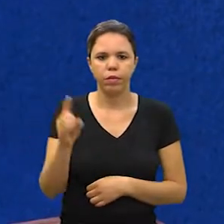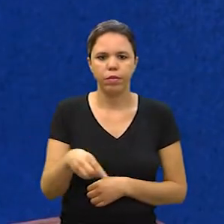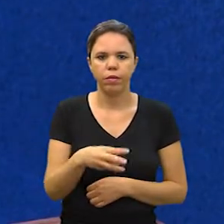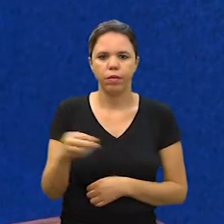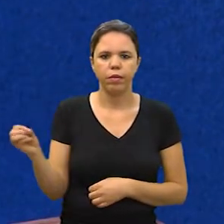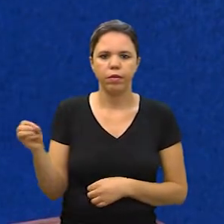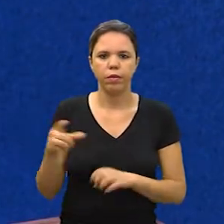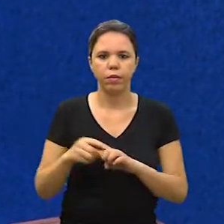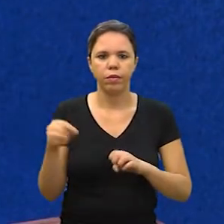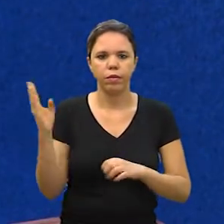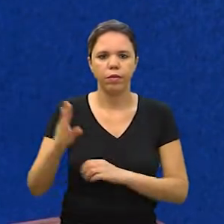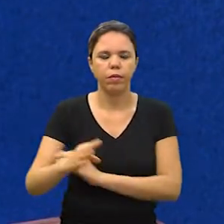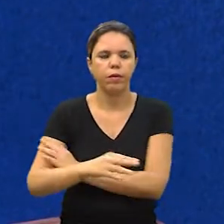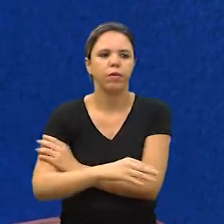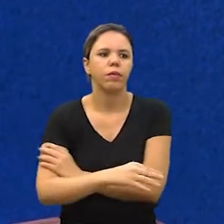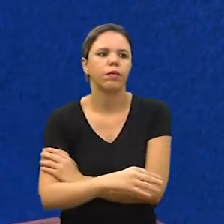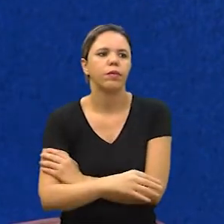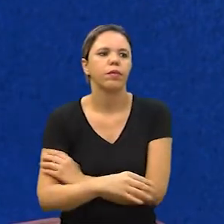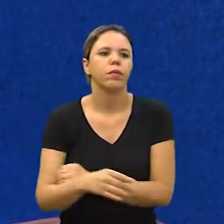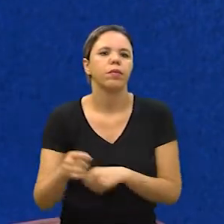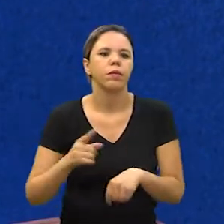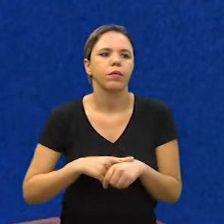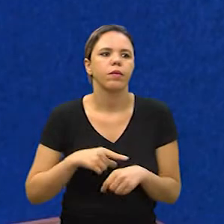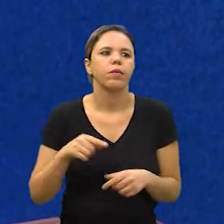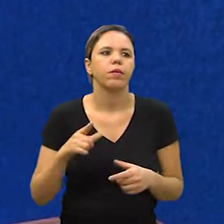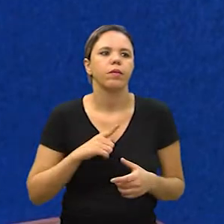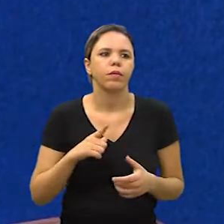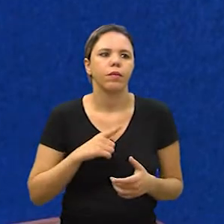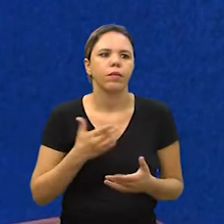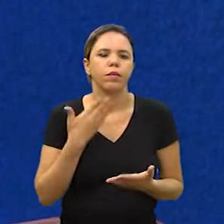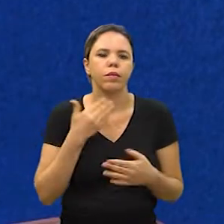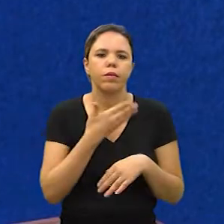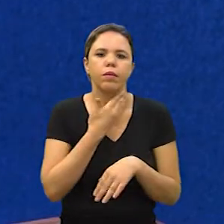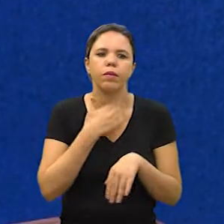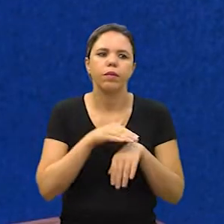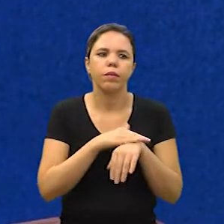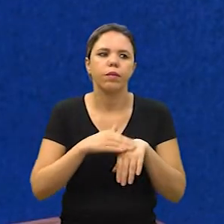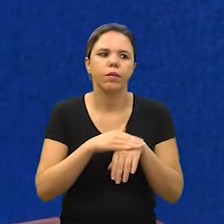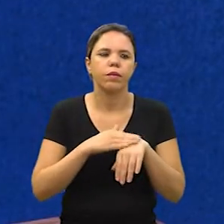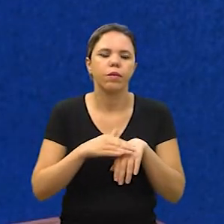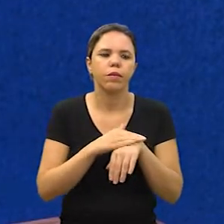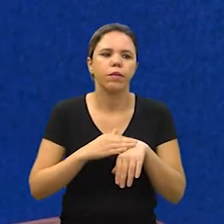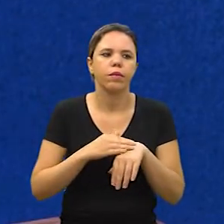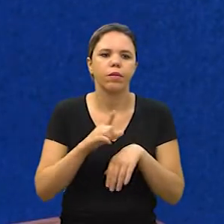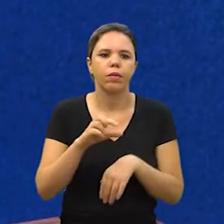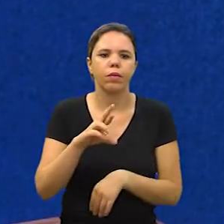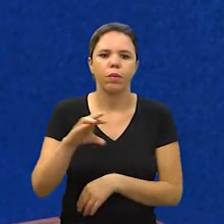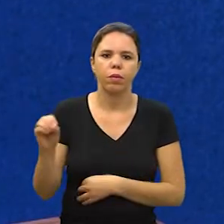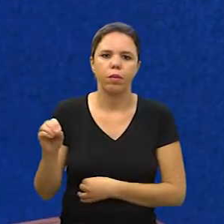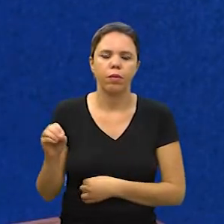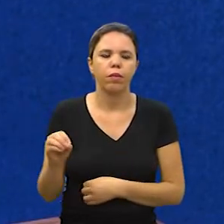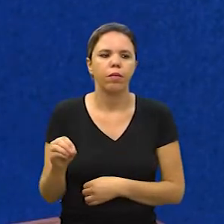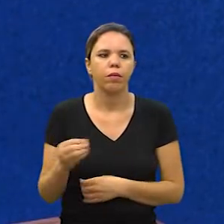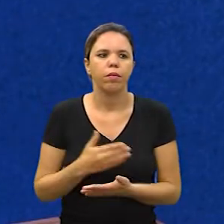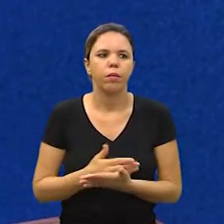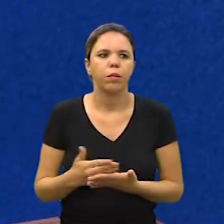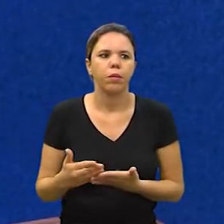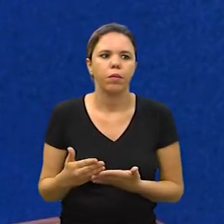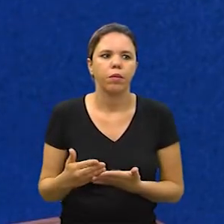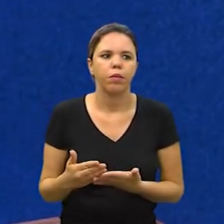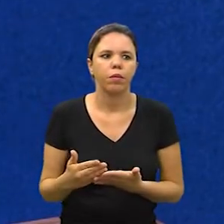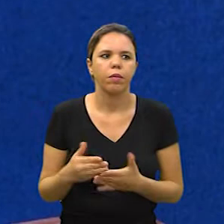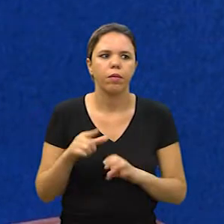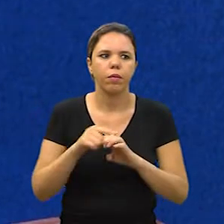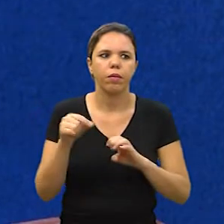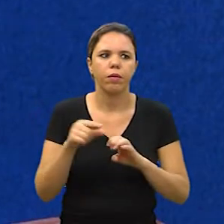1.300 empreendedores brasileiros. E neste universo a gente vai conversar agora com o Leandro, que